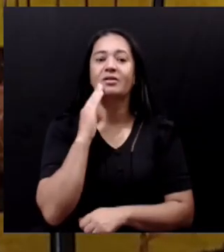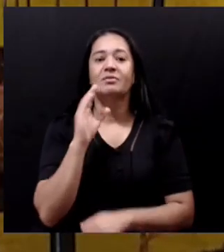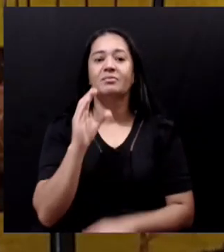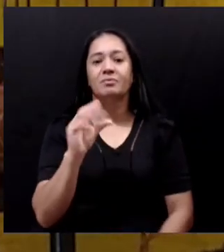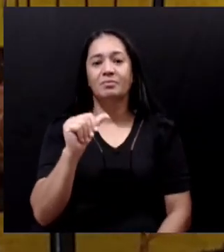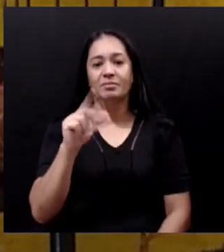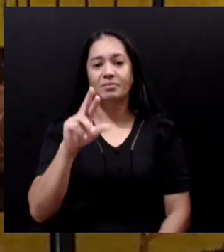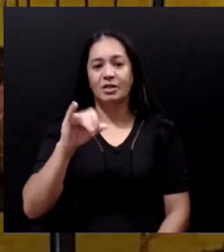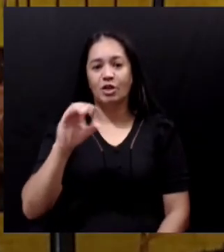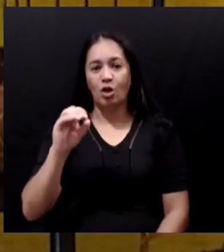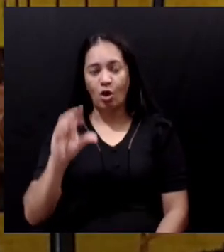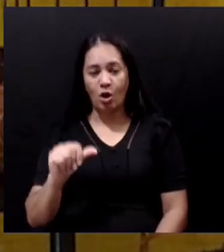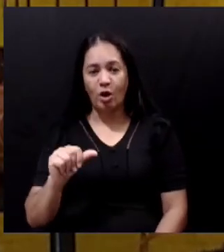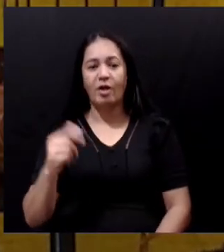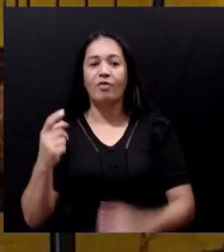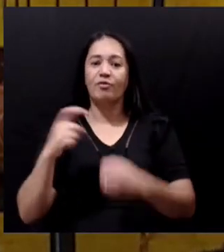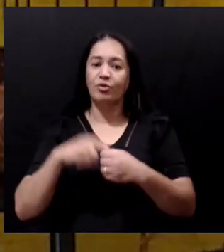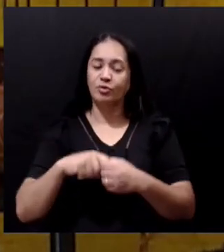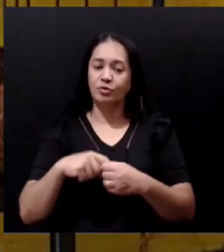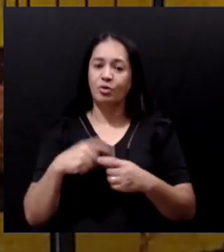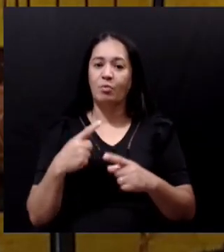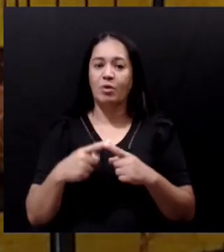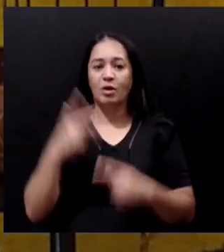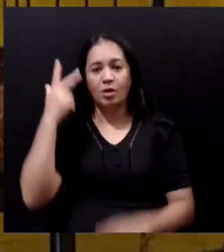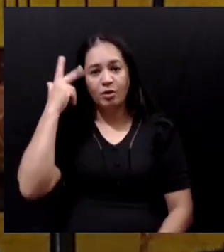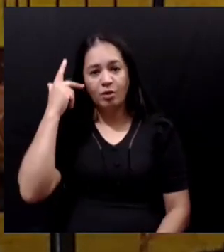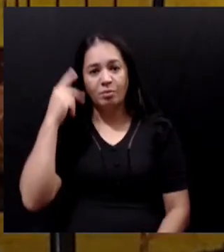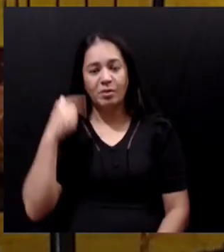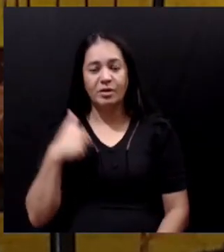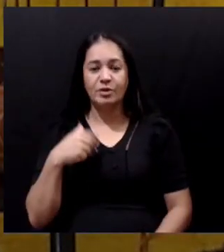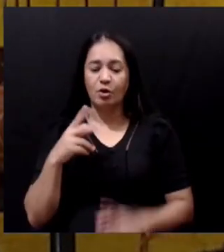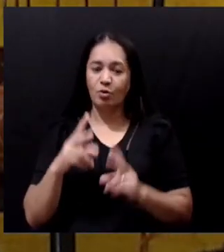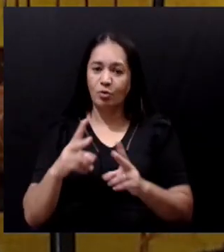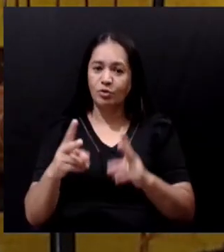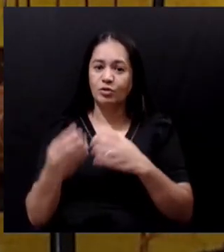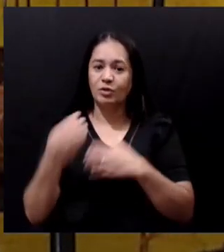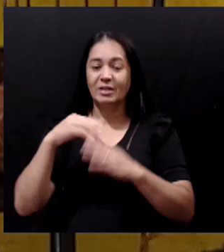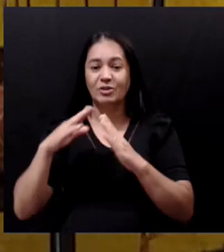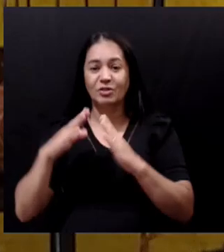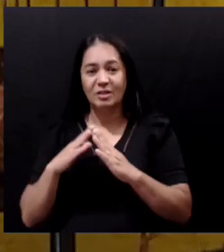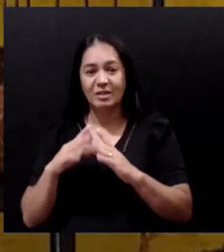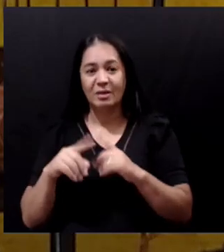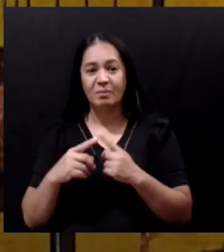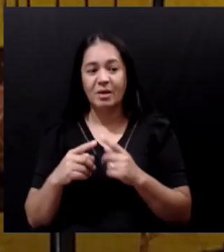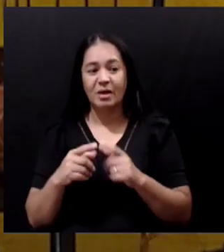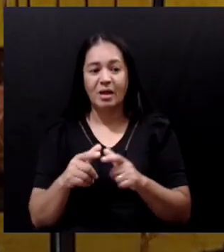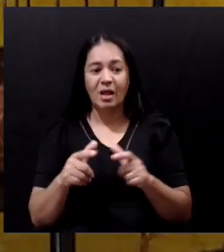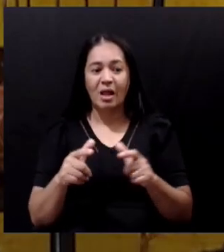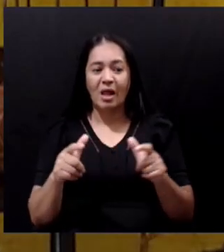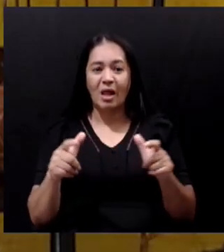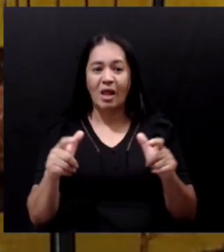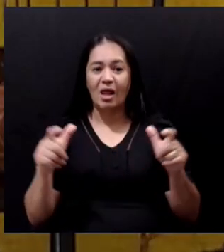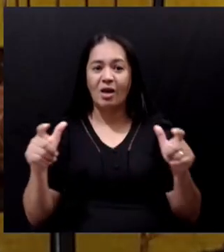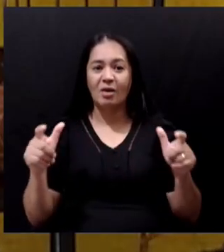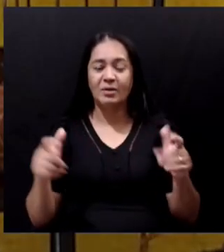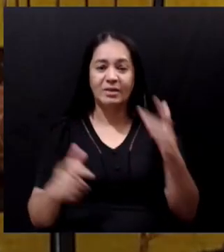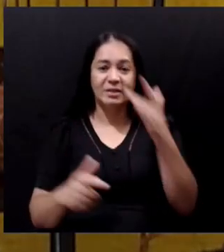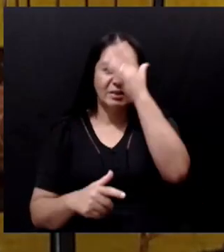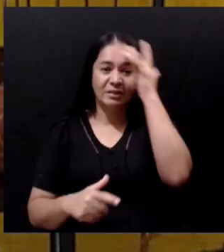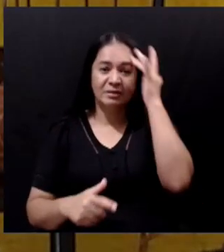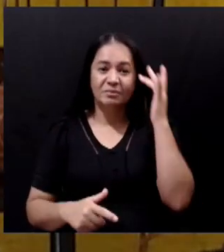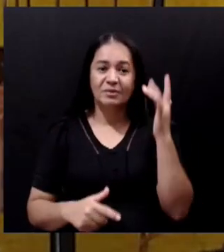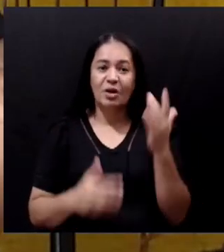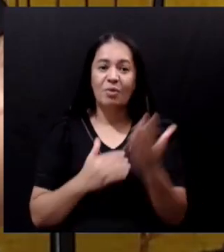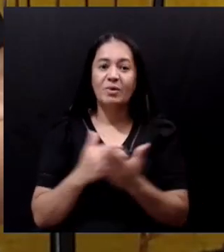porque voltou ao normal. E aí eu continuei dentro de casa. Só que a demanda começou a aumentar e as pessoas começaram a querer